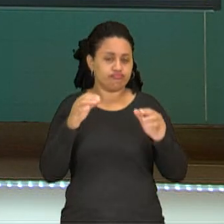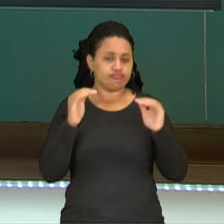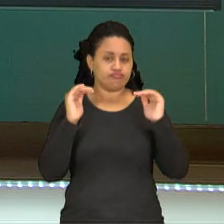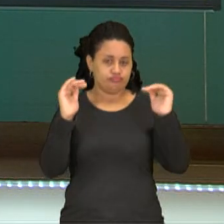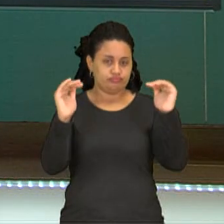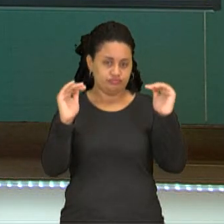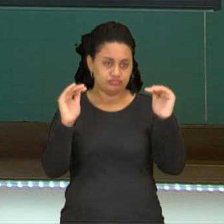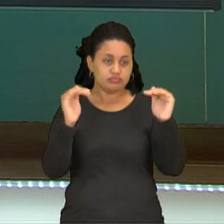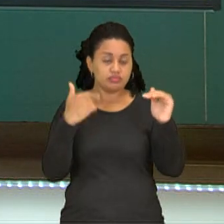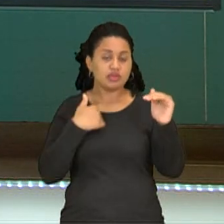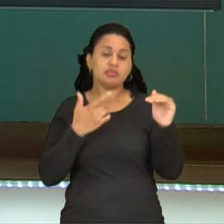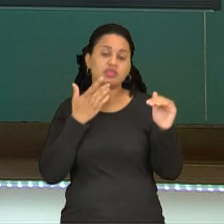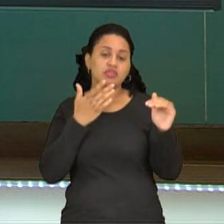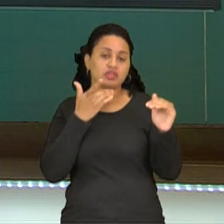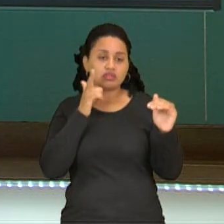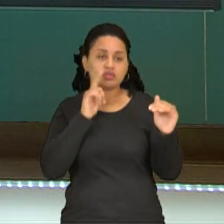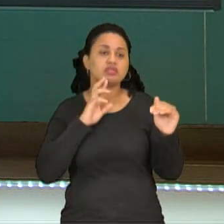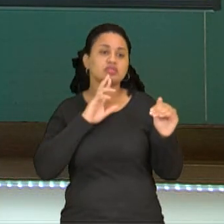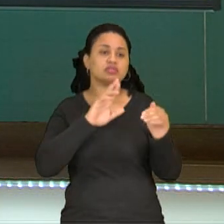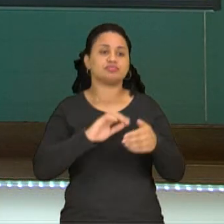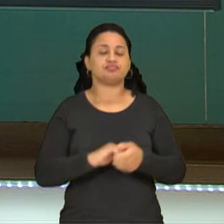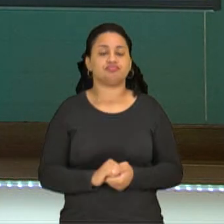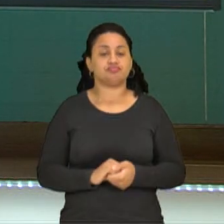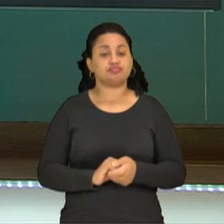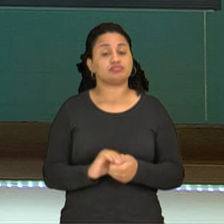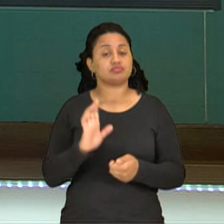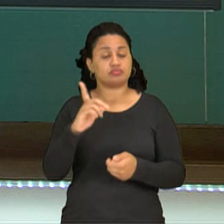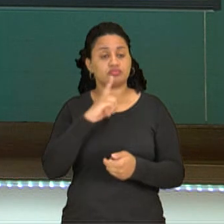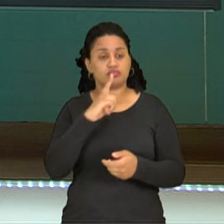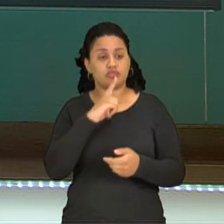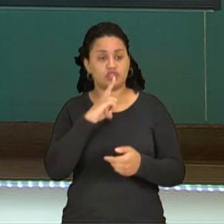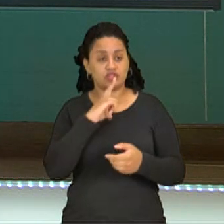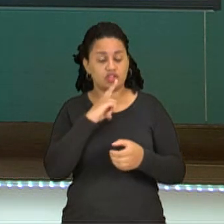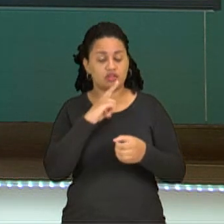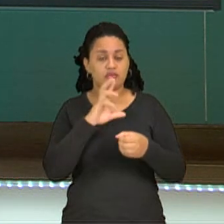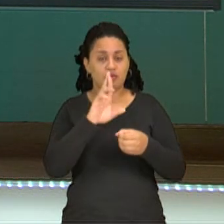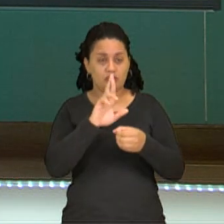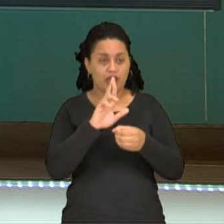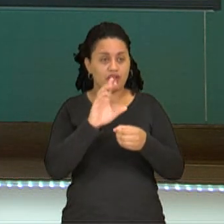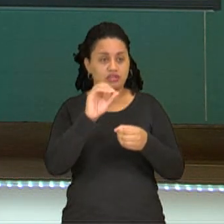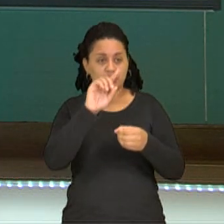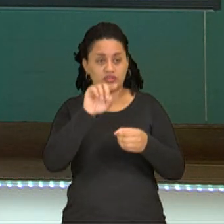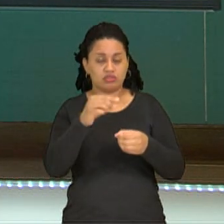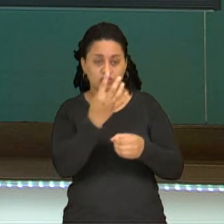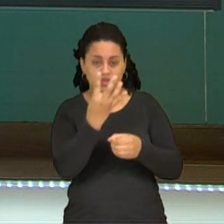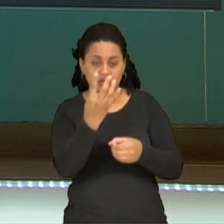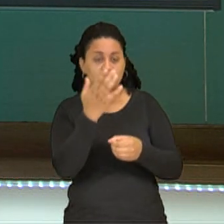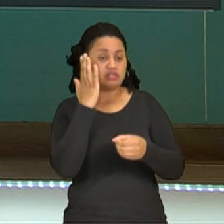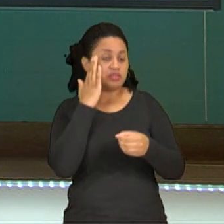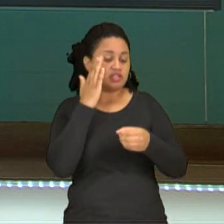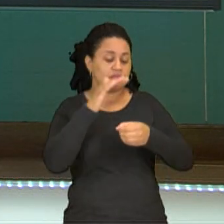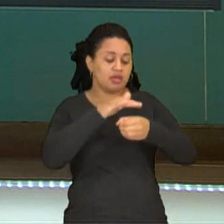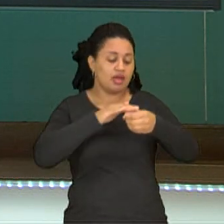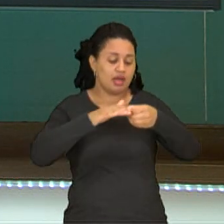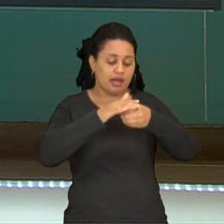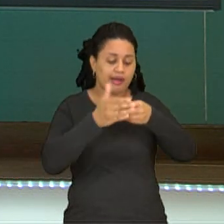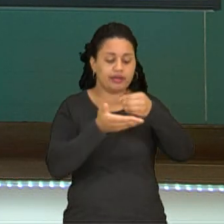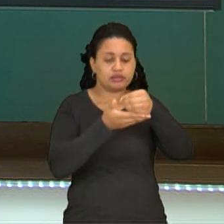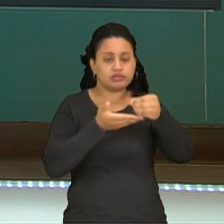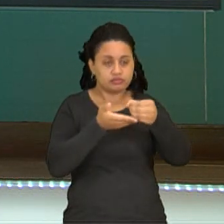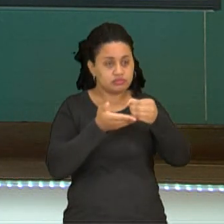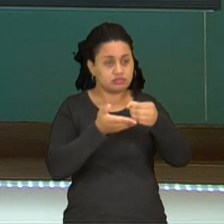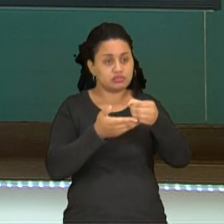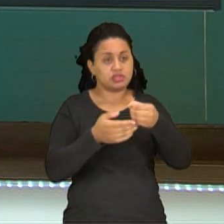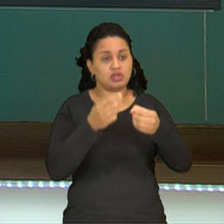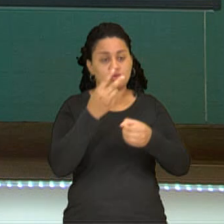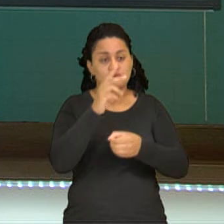tá bom? Para ficar mais fácil de resolver. Então, já temos aqui o raio 0,4 para a gente calcular a área da base, então, 2πr